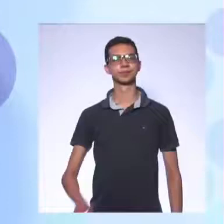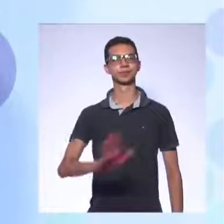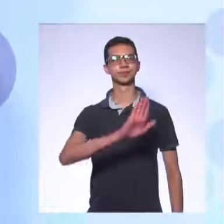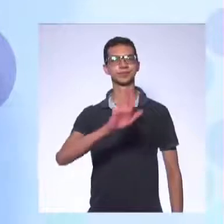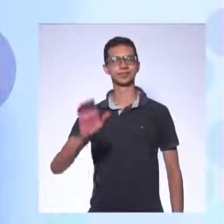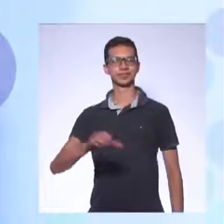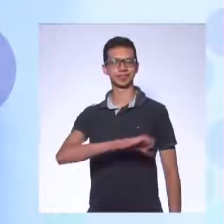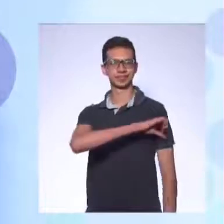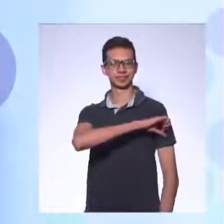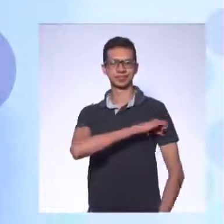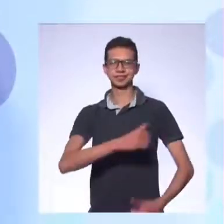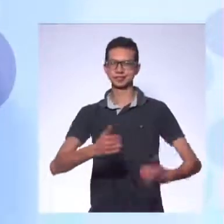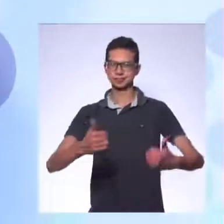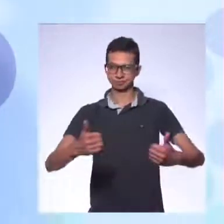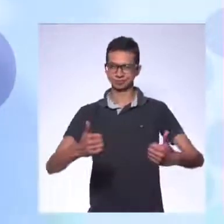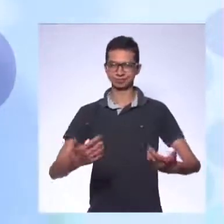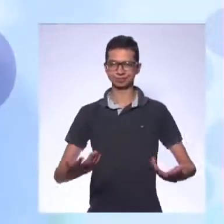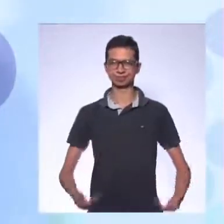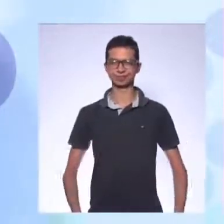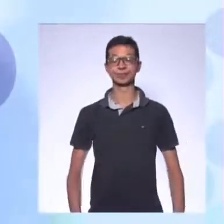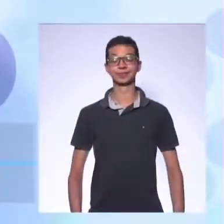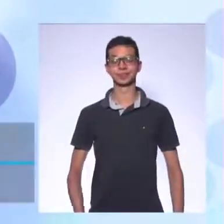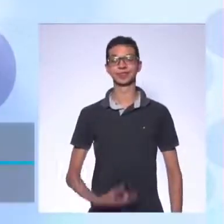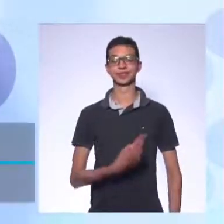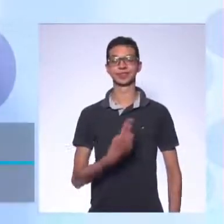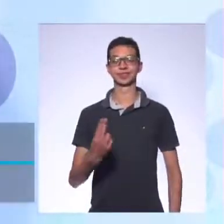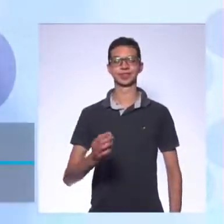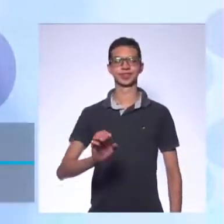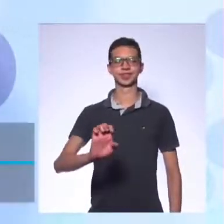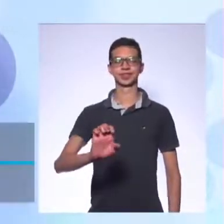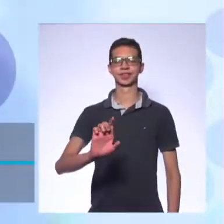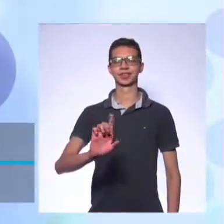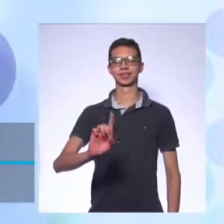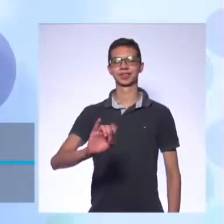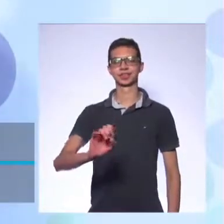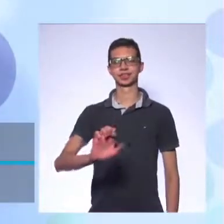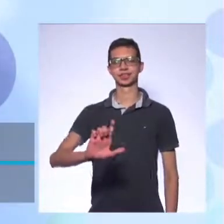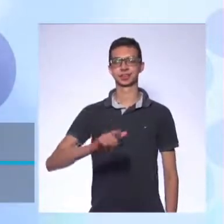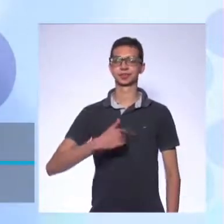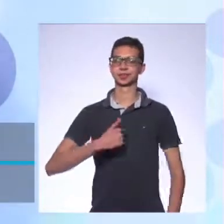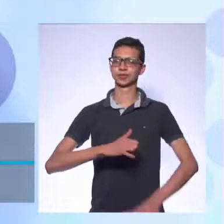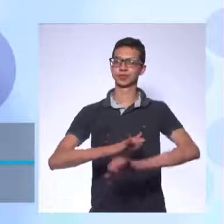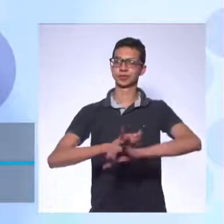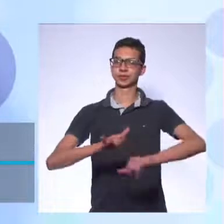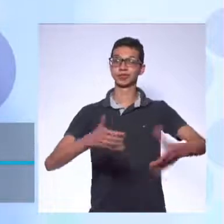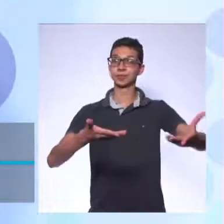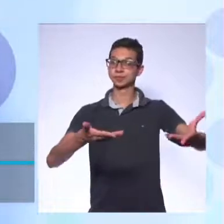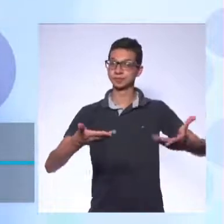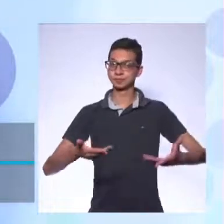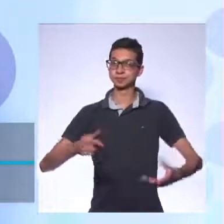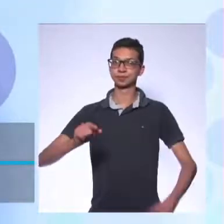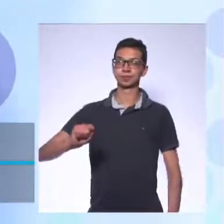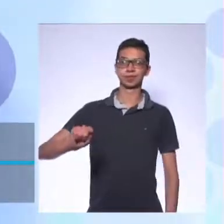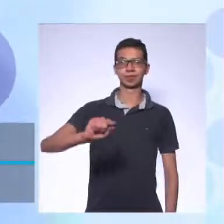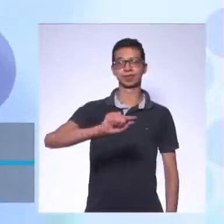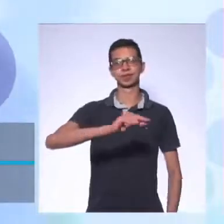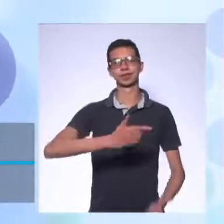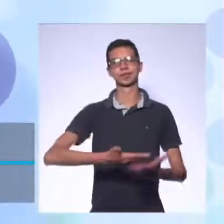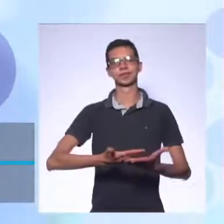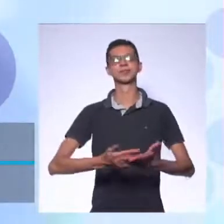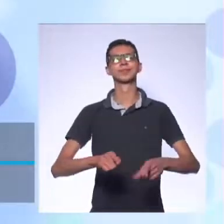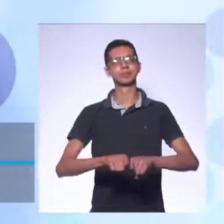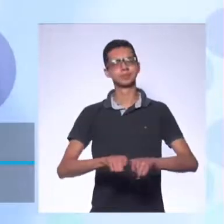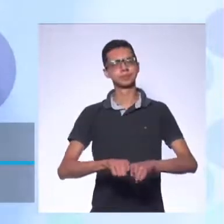Olá, nono ano, tudo bem? Eu sou o professor Joel. Quero dar as boas-vindas a você, estudante, a algum